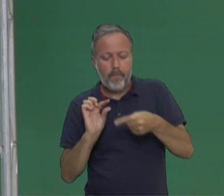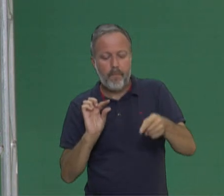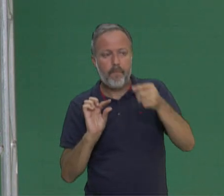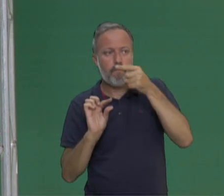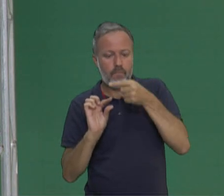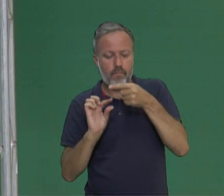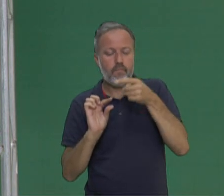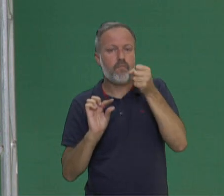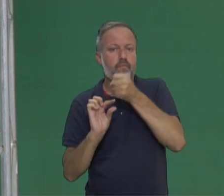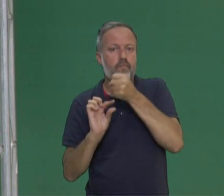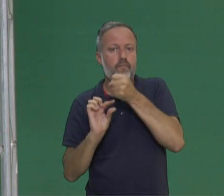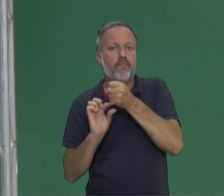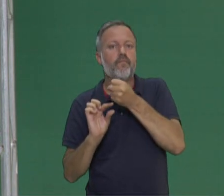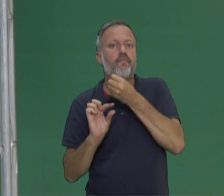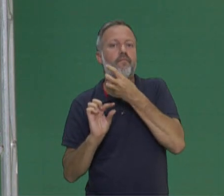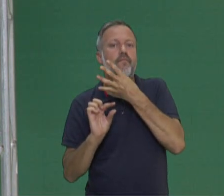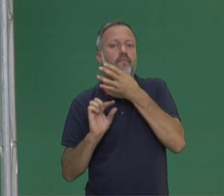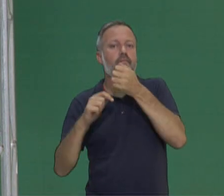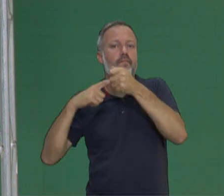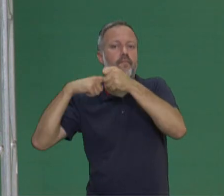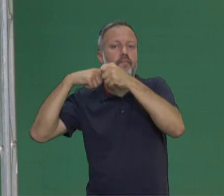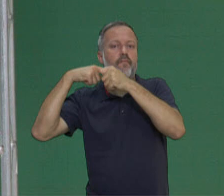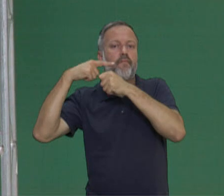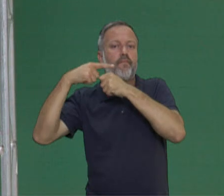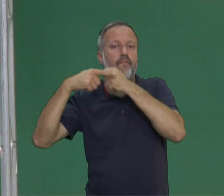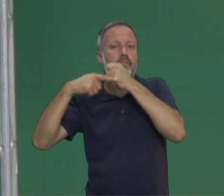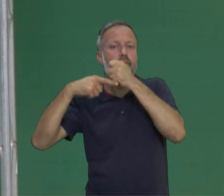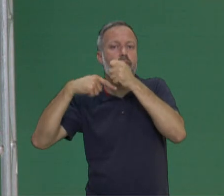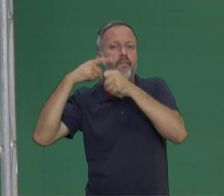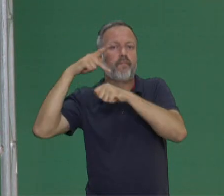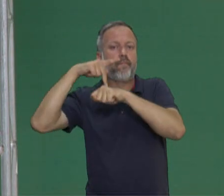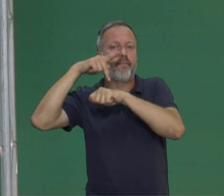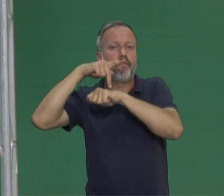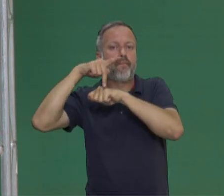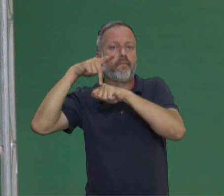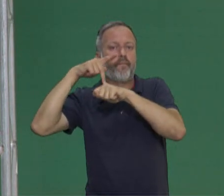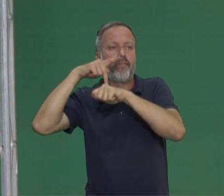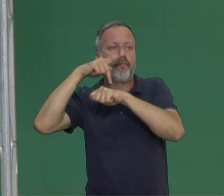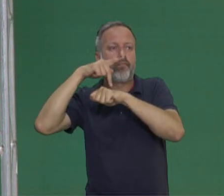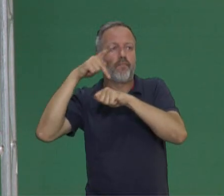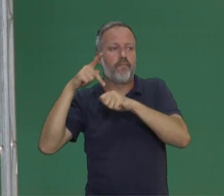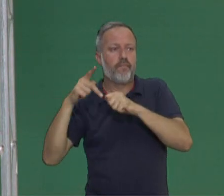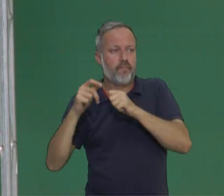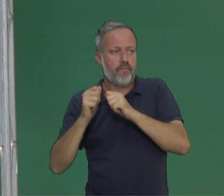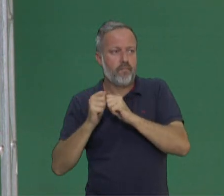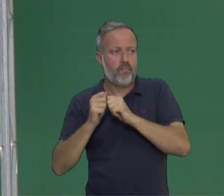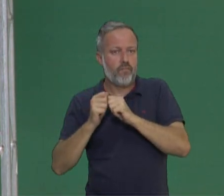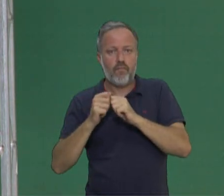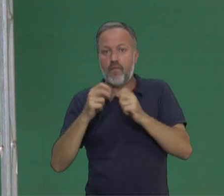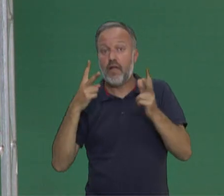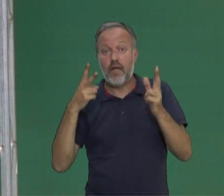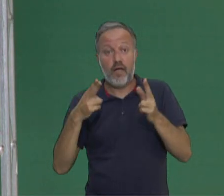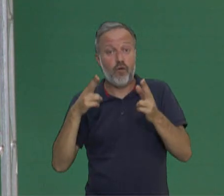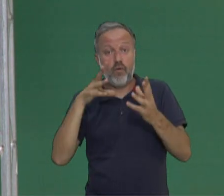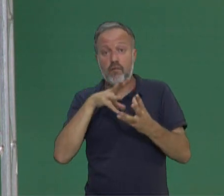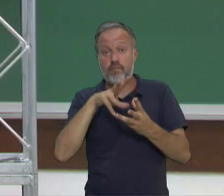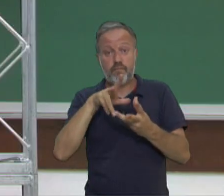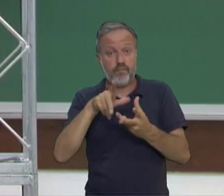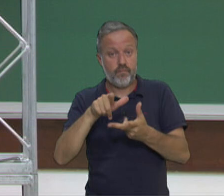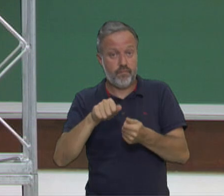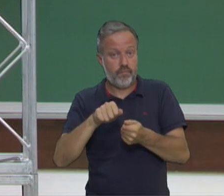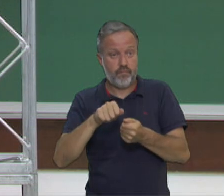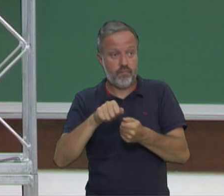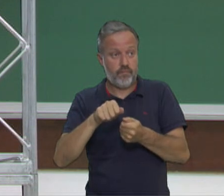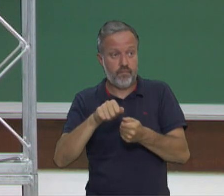número é o número atômico, que é o número de prótons, e o nome. O símbolo é o mesmo no mundo inteiro. O nome